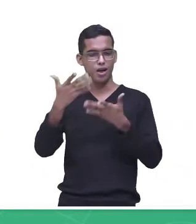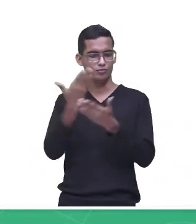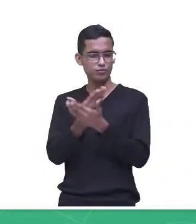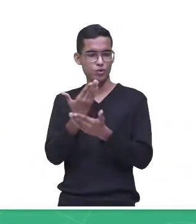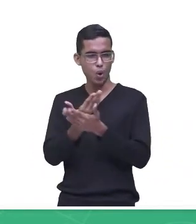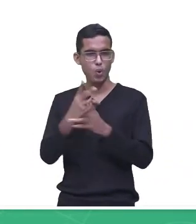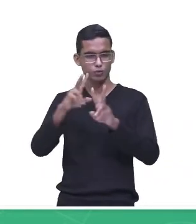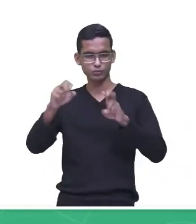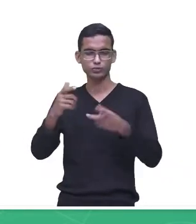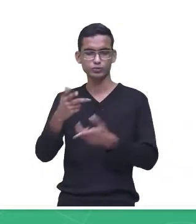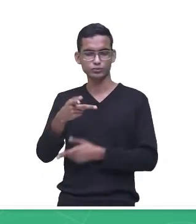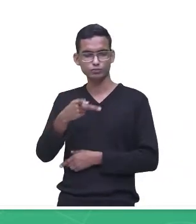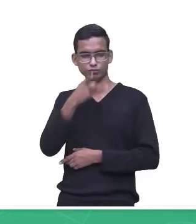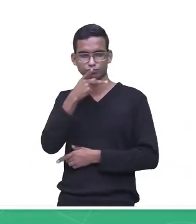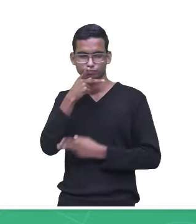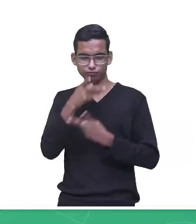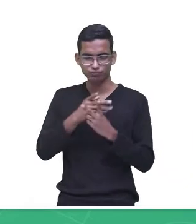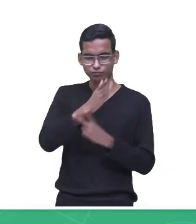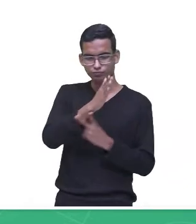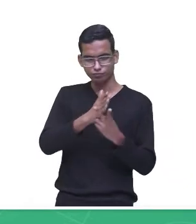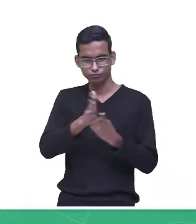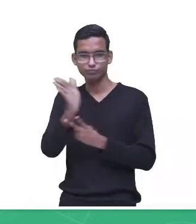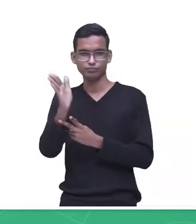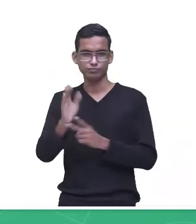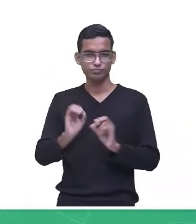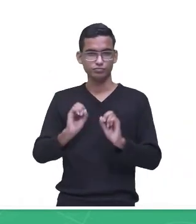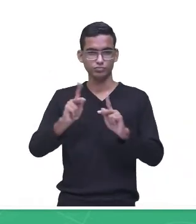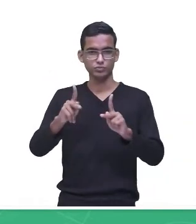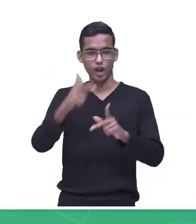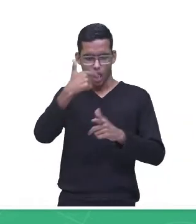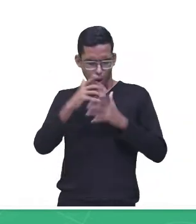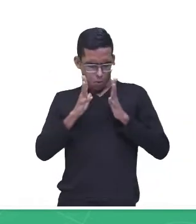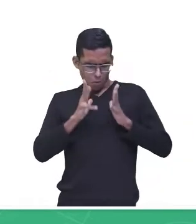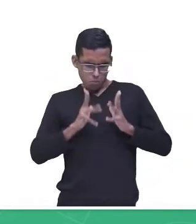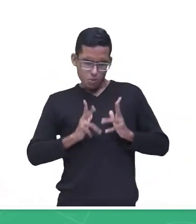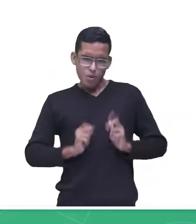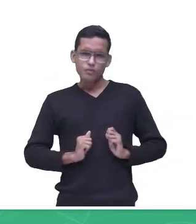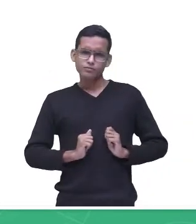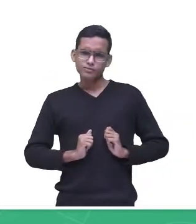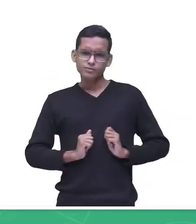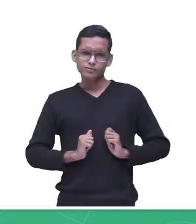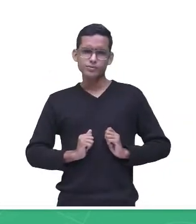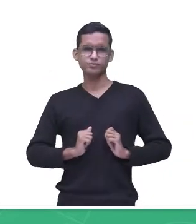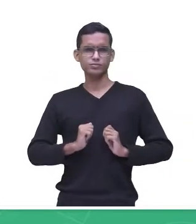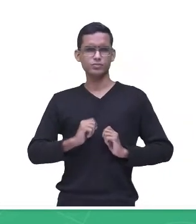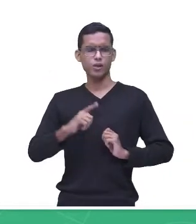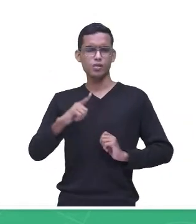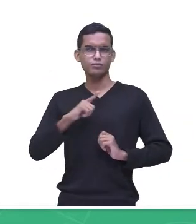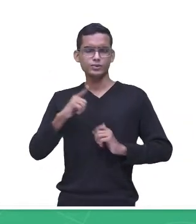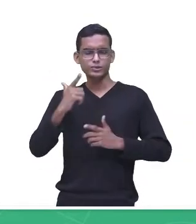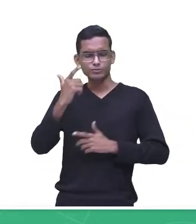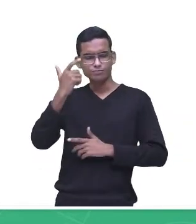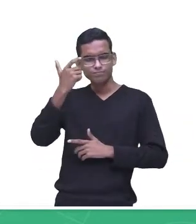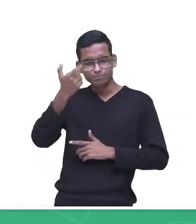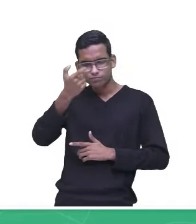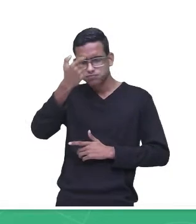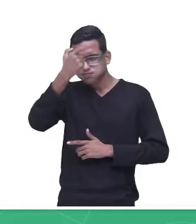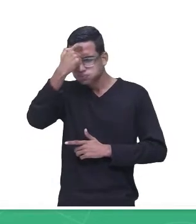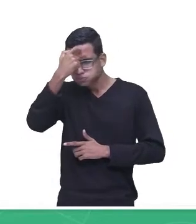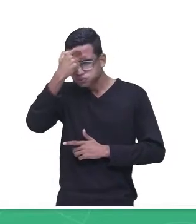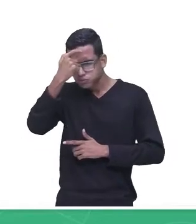Perfeito? Então, o que acontece? Eu me purifico, eu passo a tomar consciência do que é uma